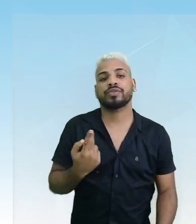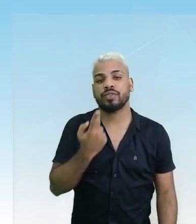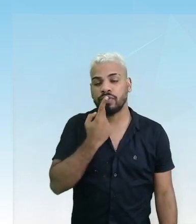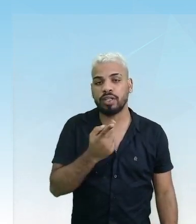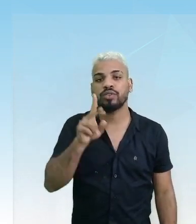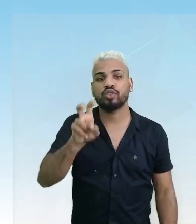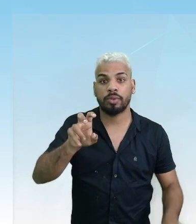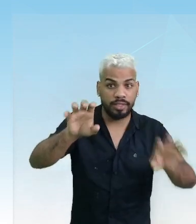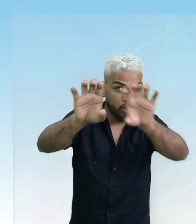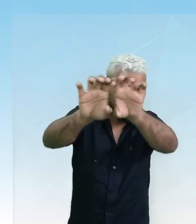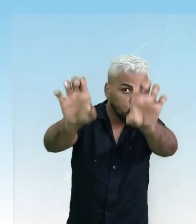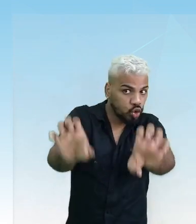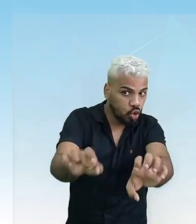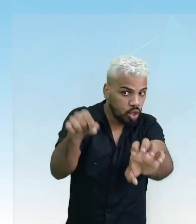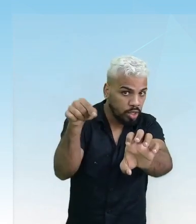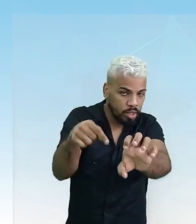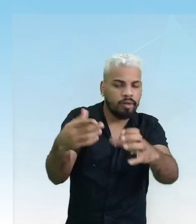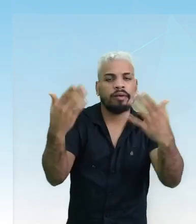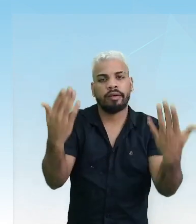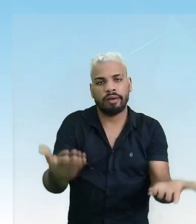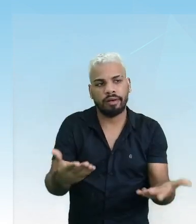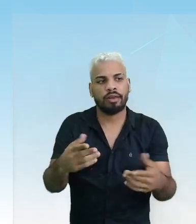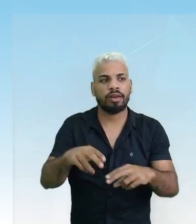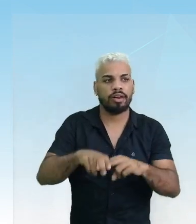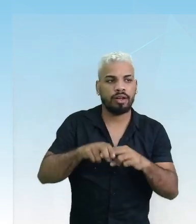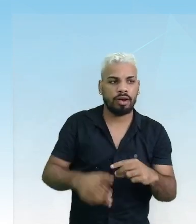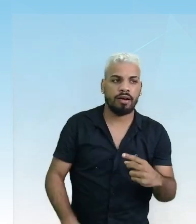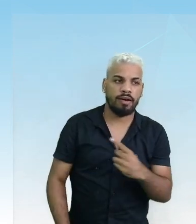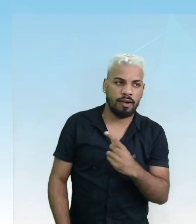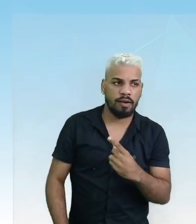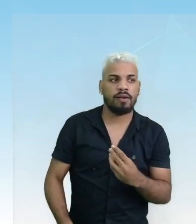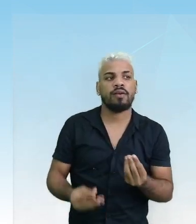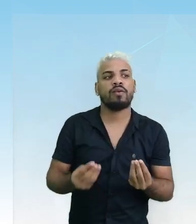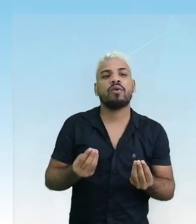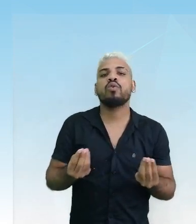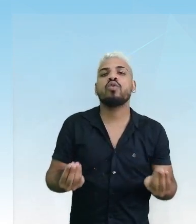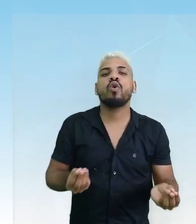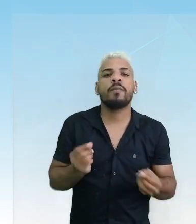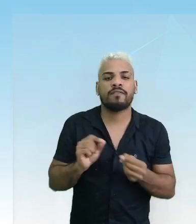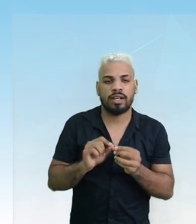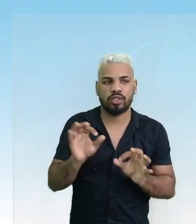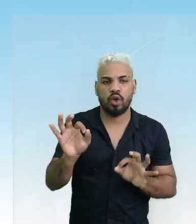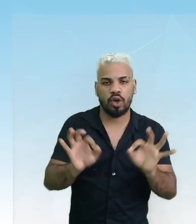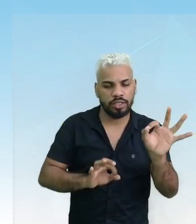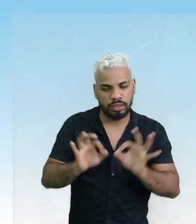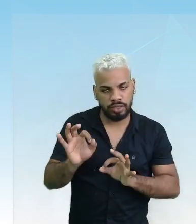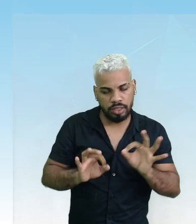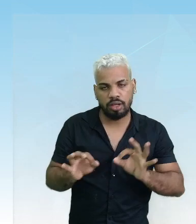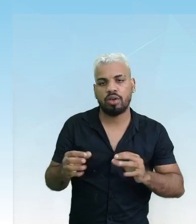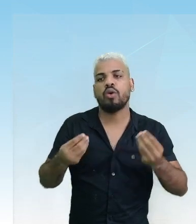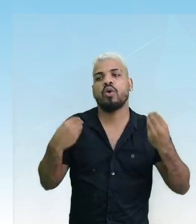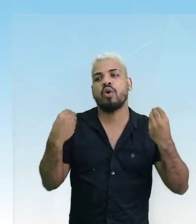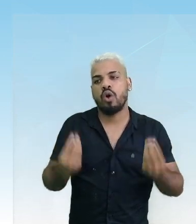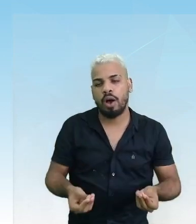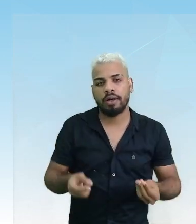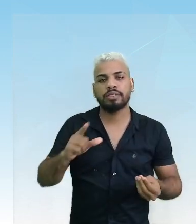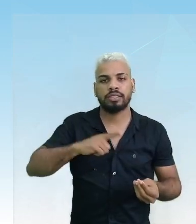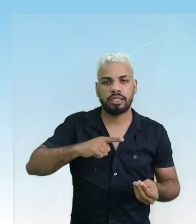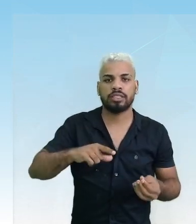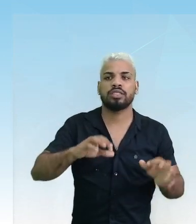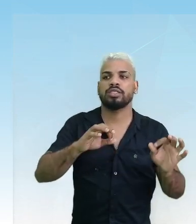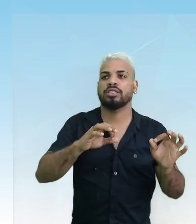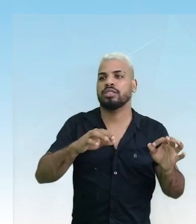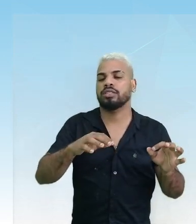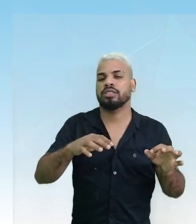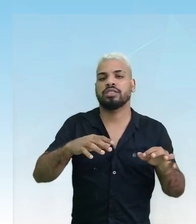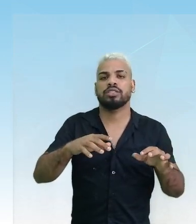de estrutura, é justamente isso aqui. Como se estabelece, como se organiza a questão das